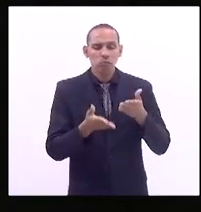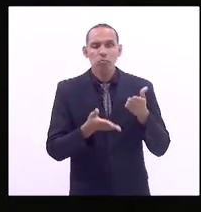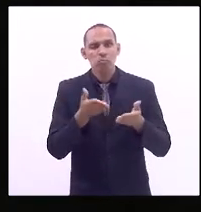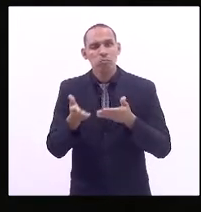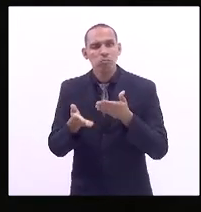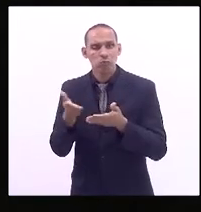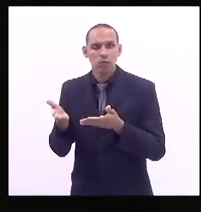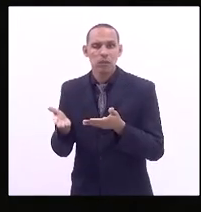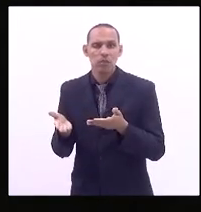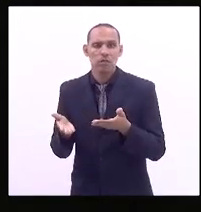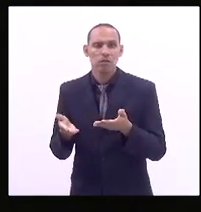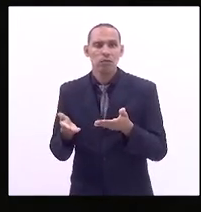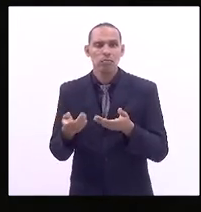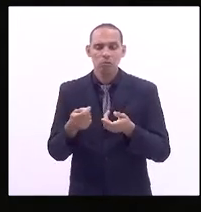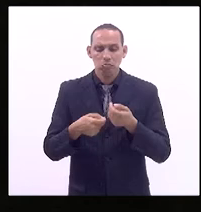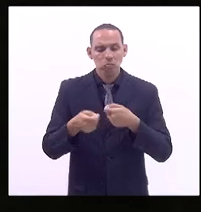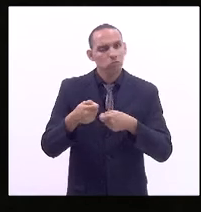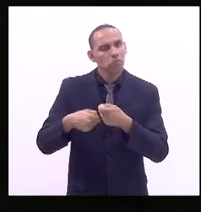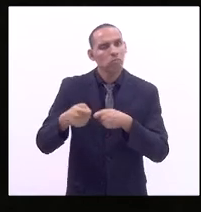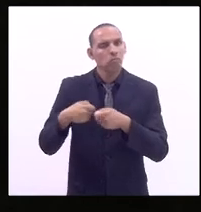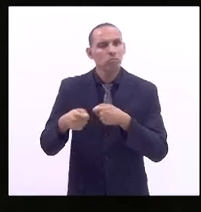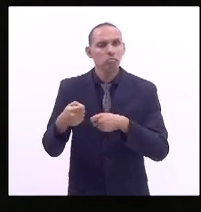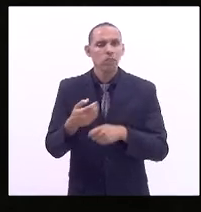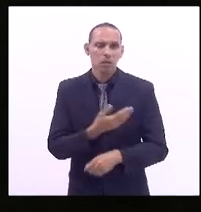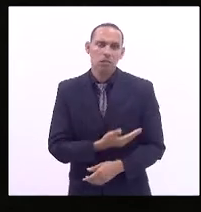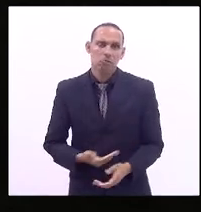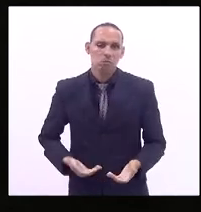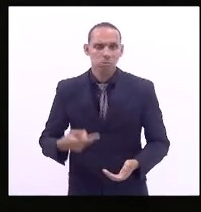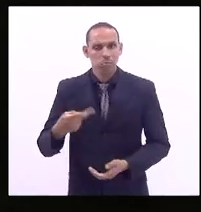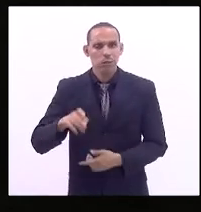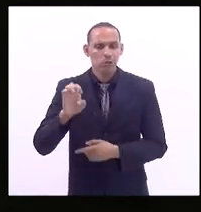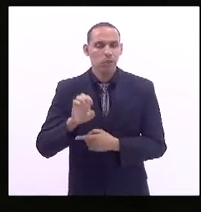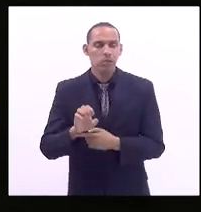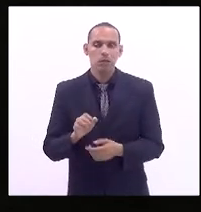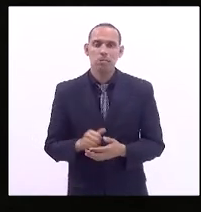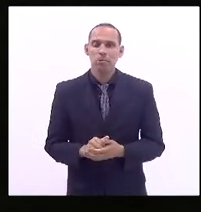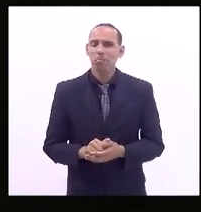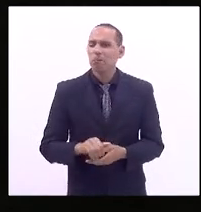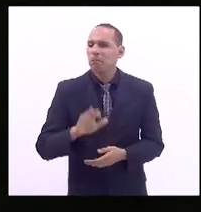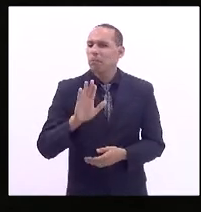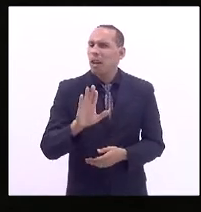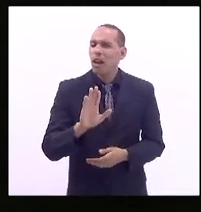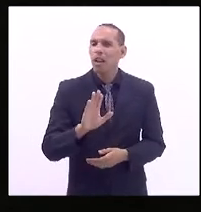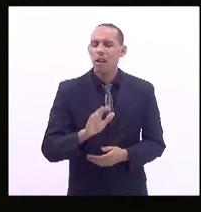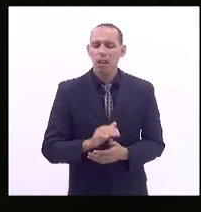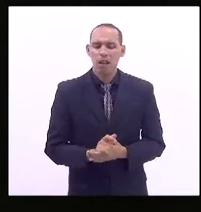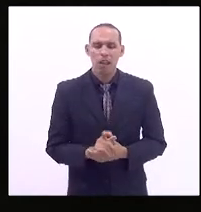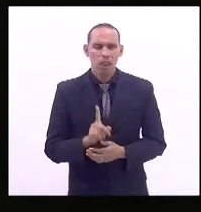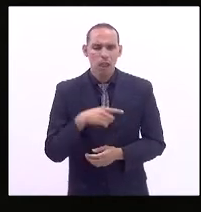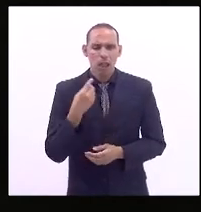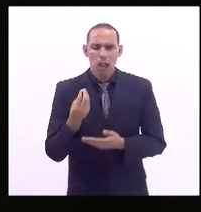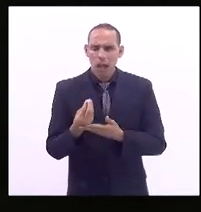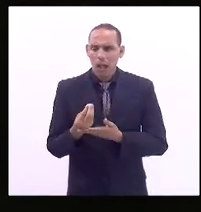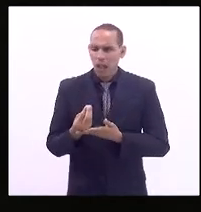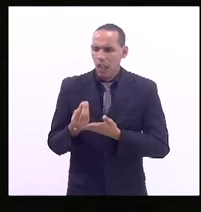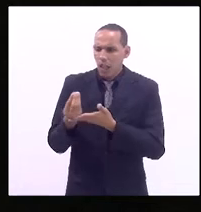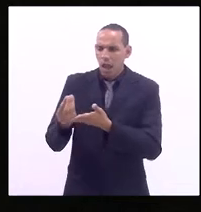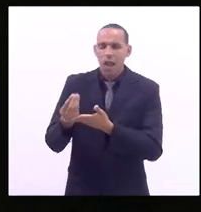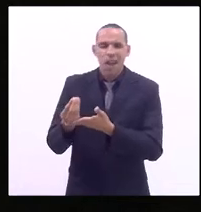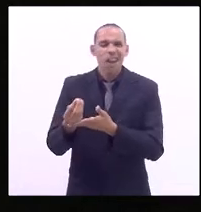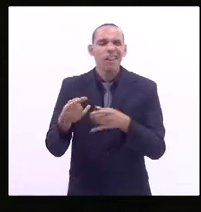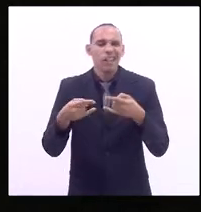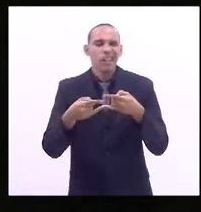né a administração pública do Estado mas nós não podemos dar um cheque em